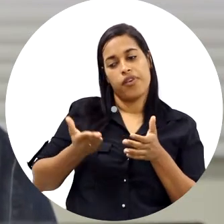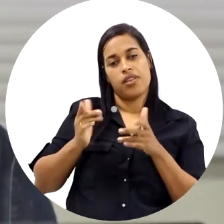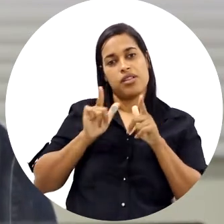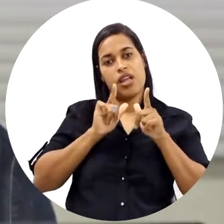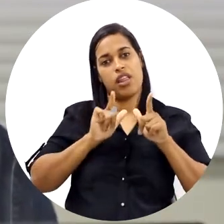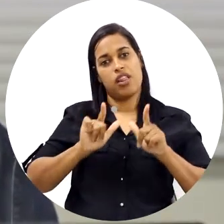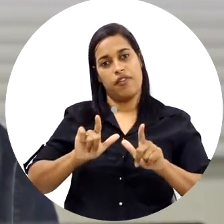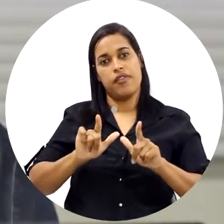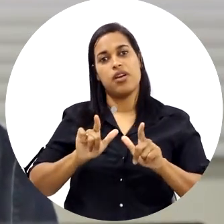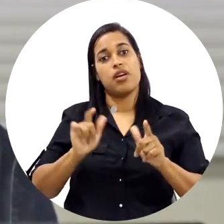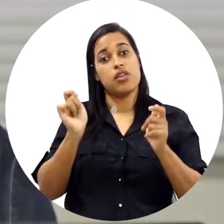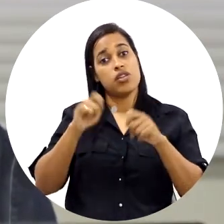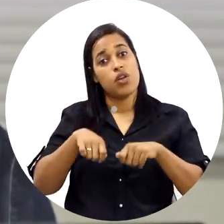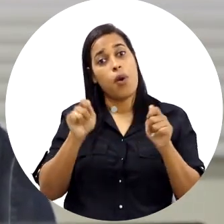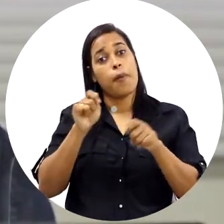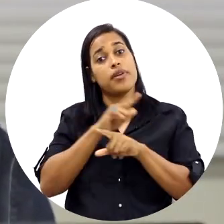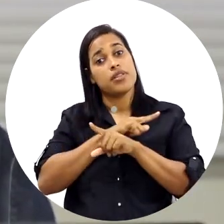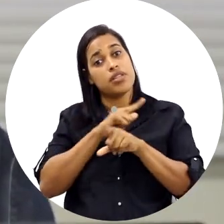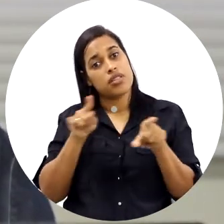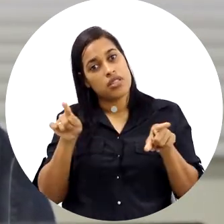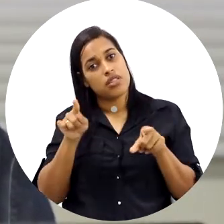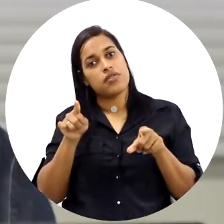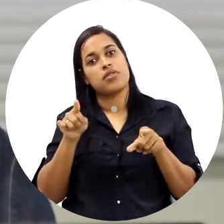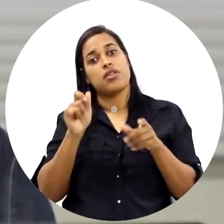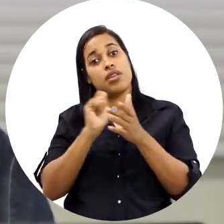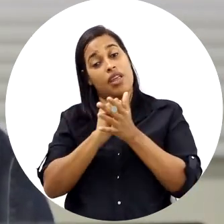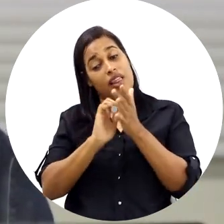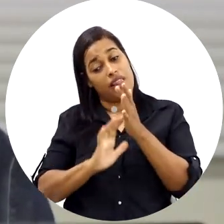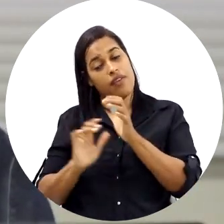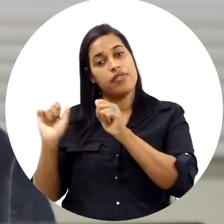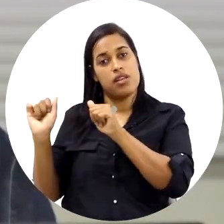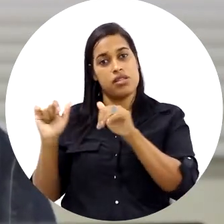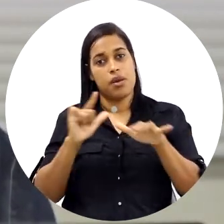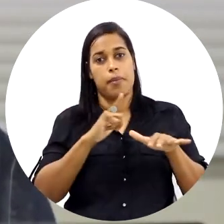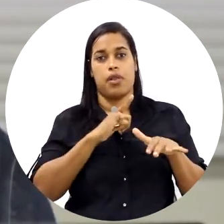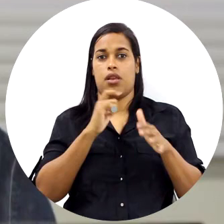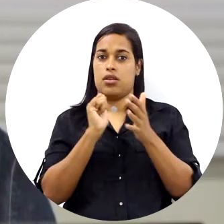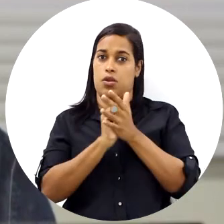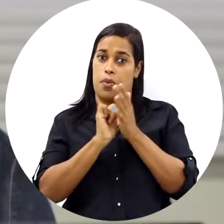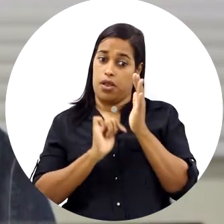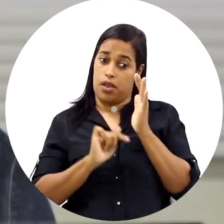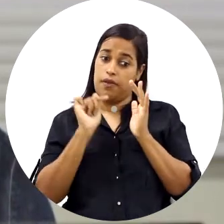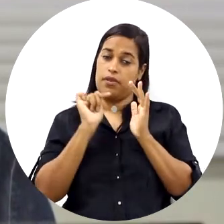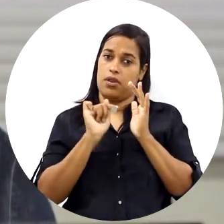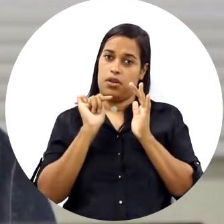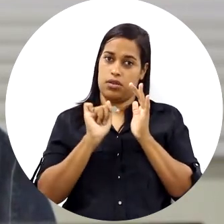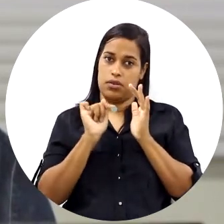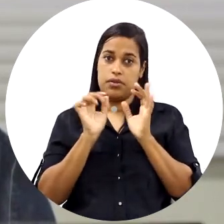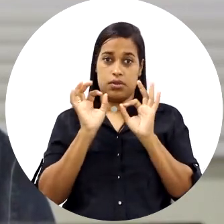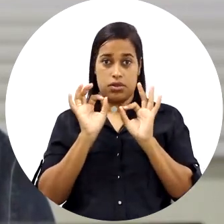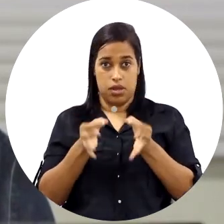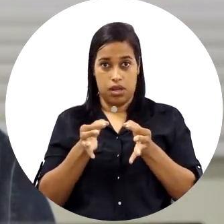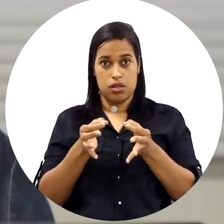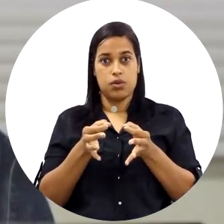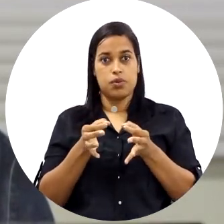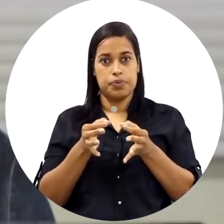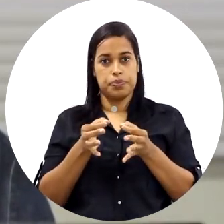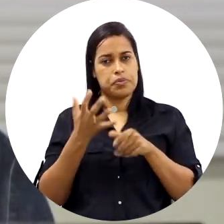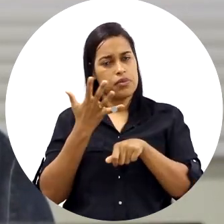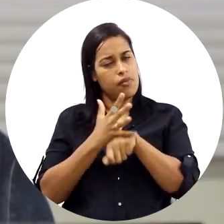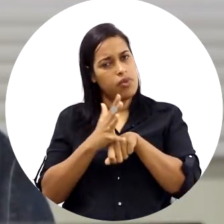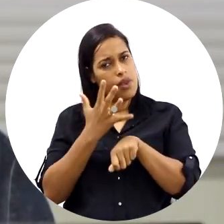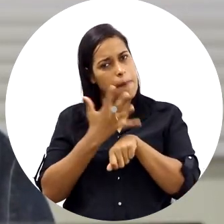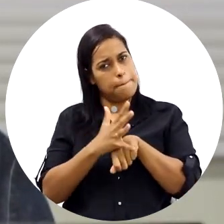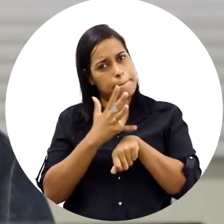certificado. Na competência de vocês da atividade semanal, vai ter uma atividade nesse sentido, certo? Então, dê uma